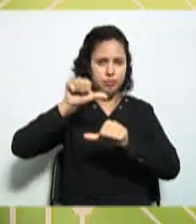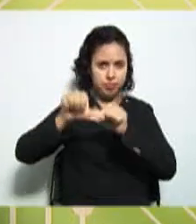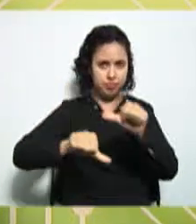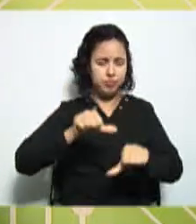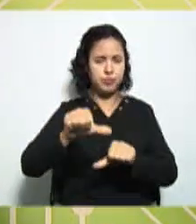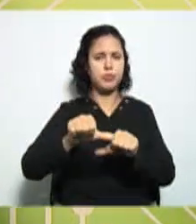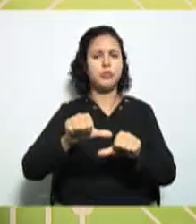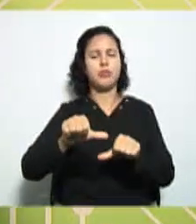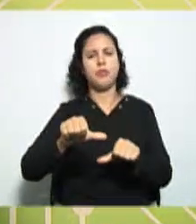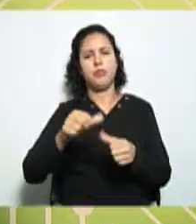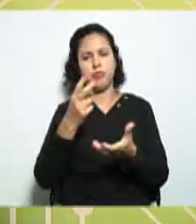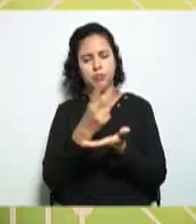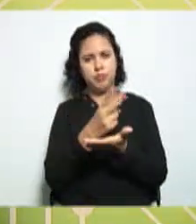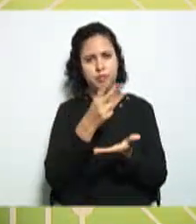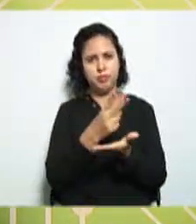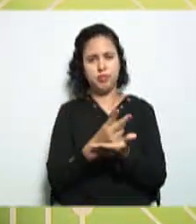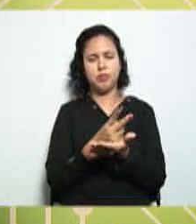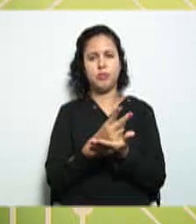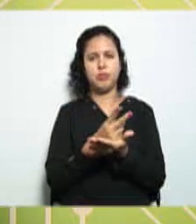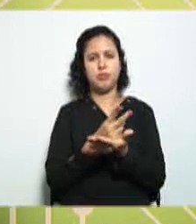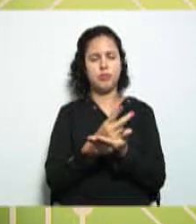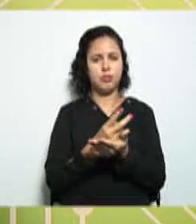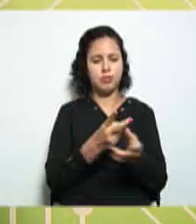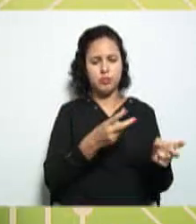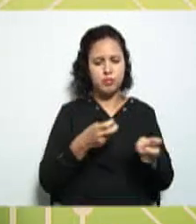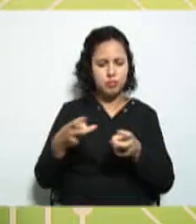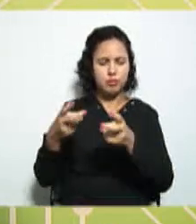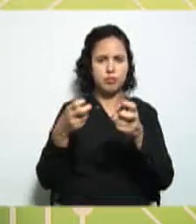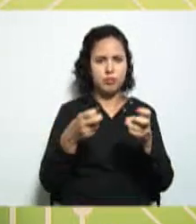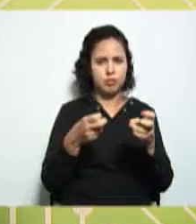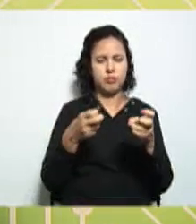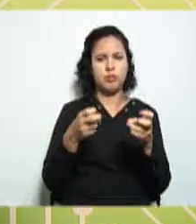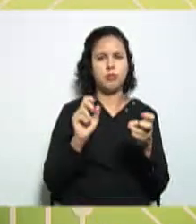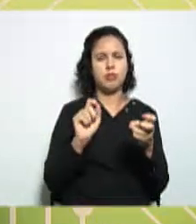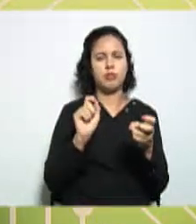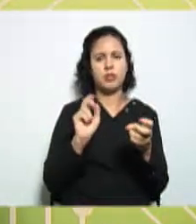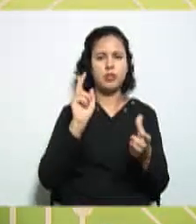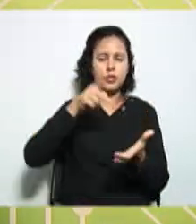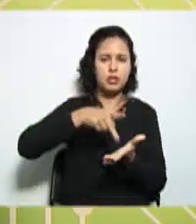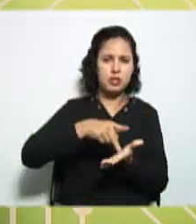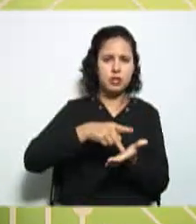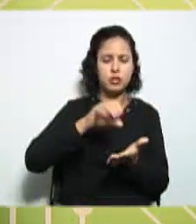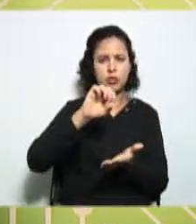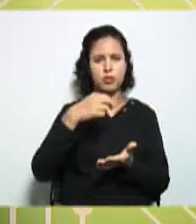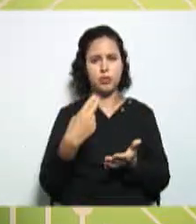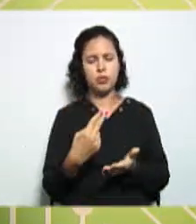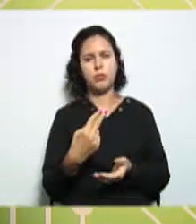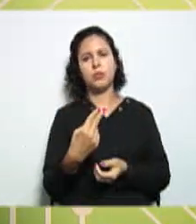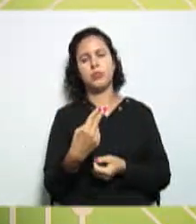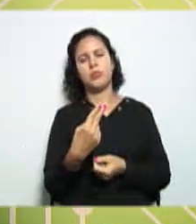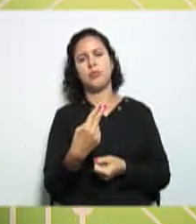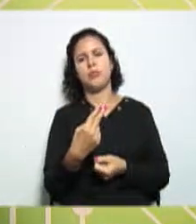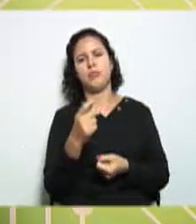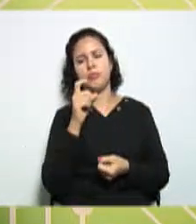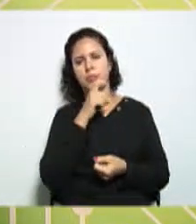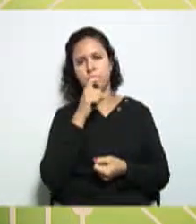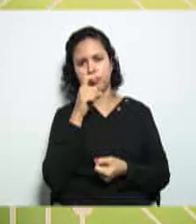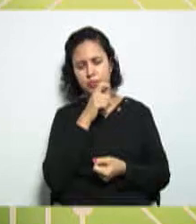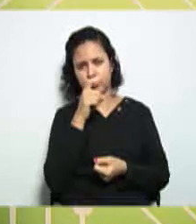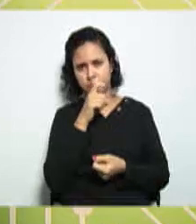se modificando e que passa a verificar se essas verdades elas são,